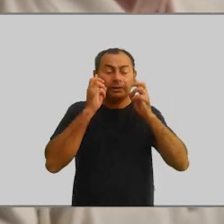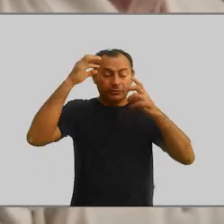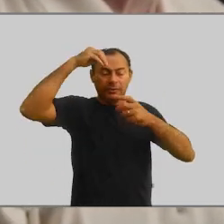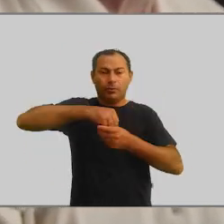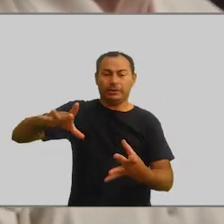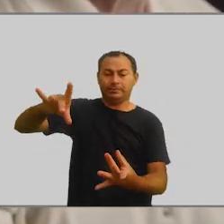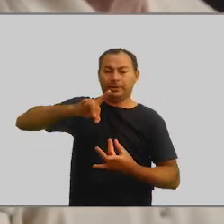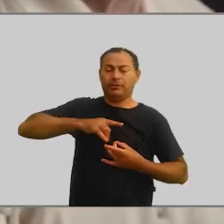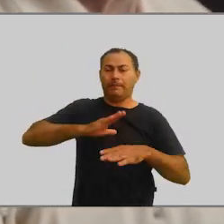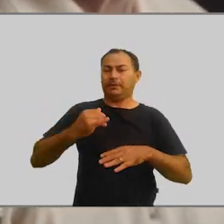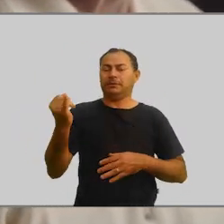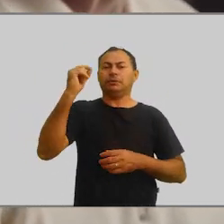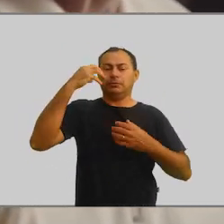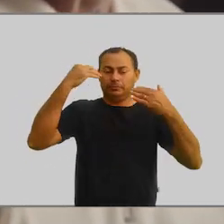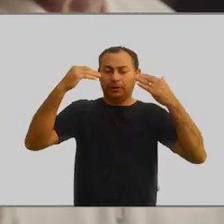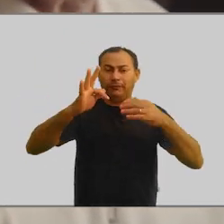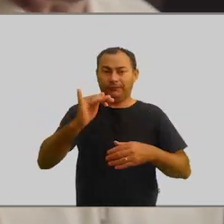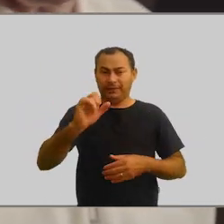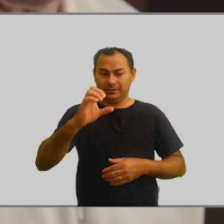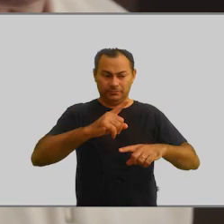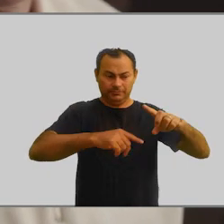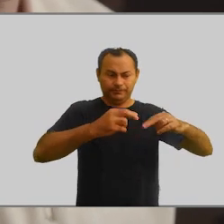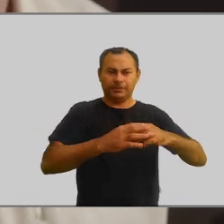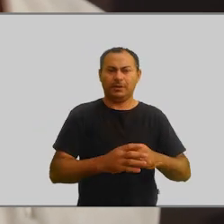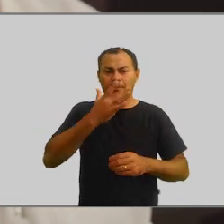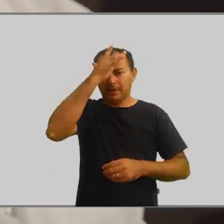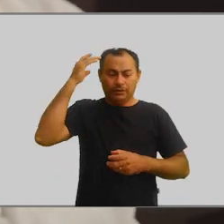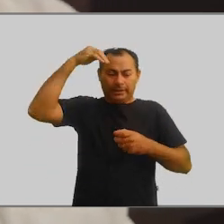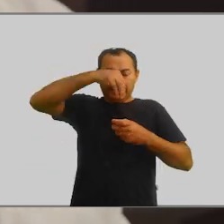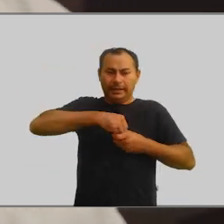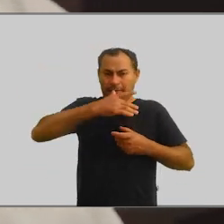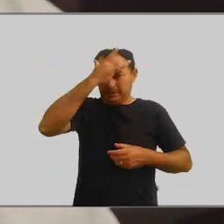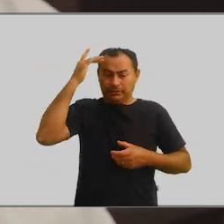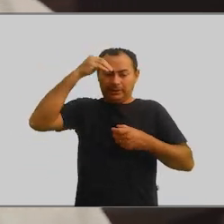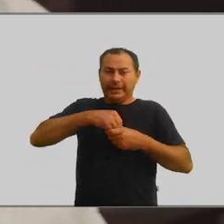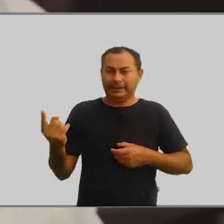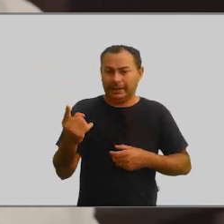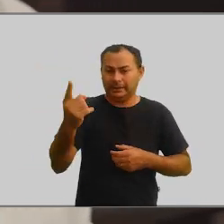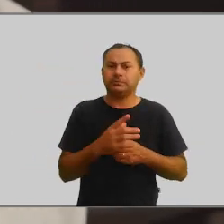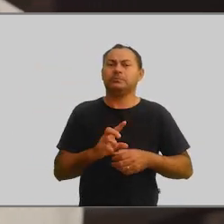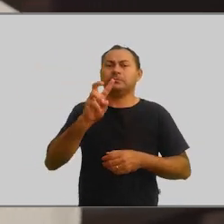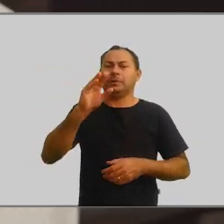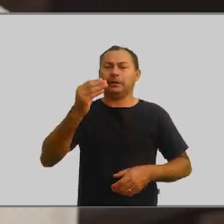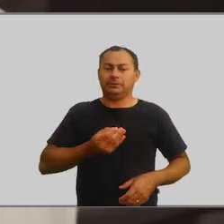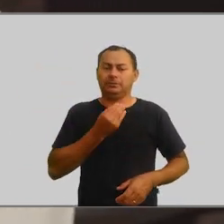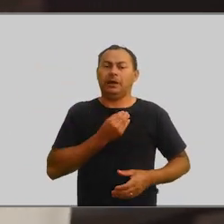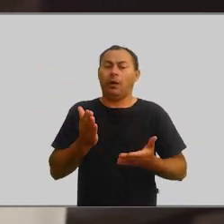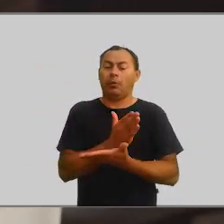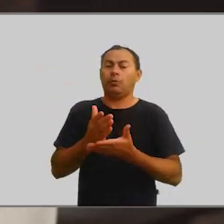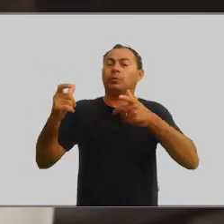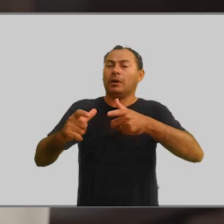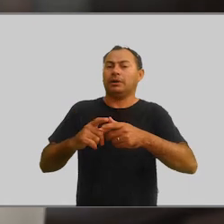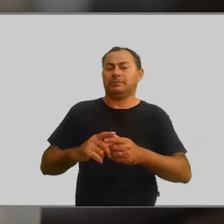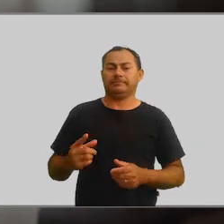espiritual mais importante do que o físico. O homem interior é eterno e esta é a parte eterna de nós que vai viver em algum lugar